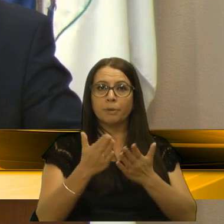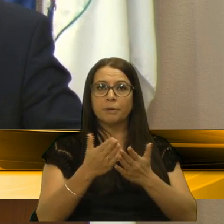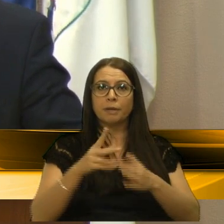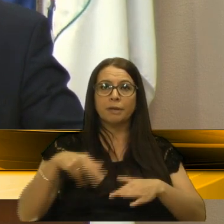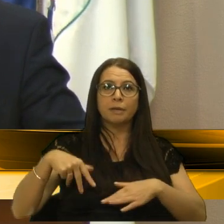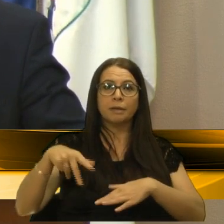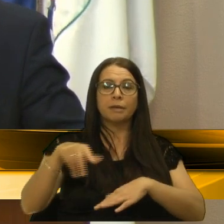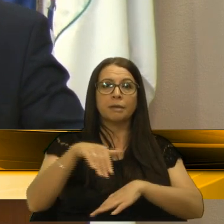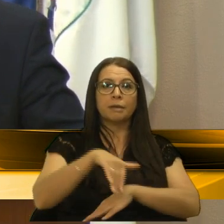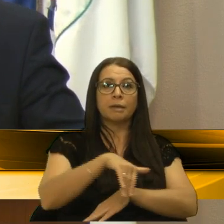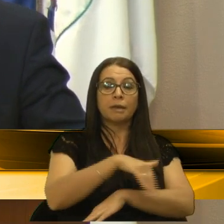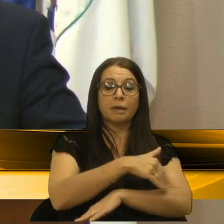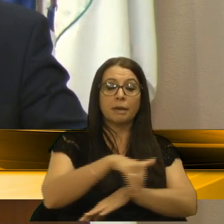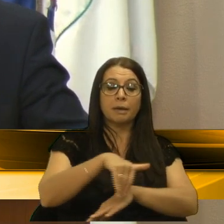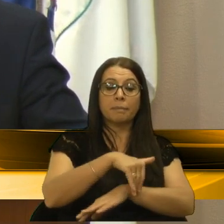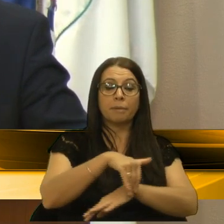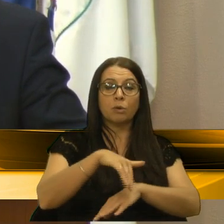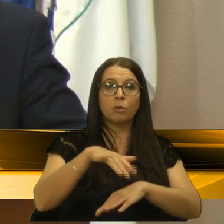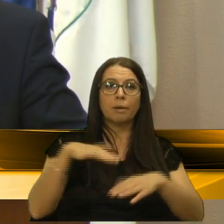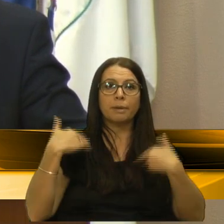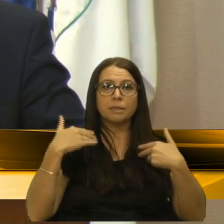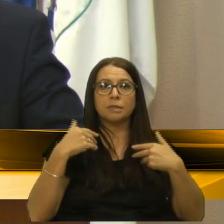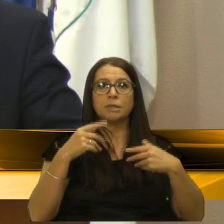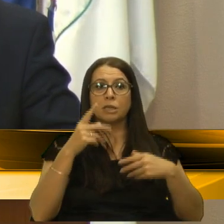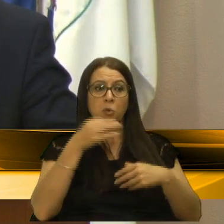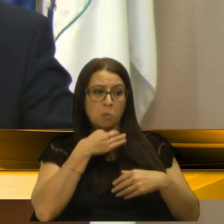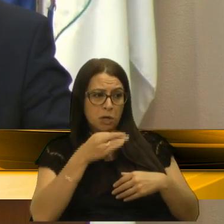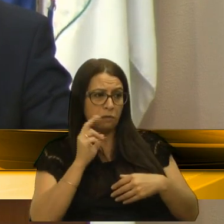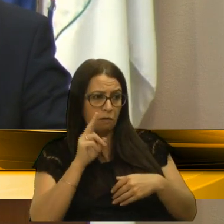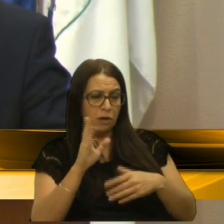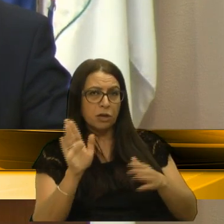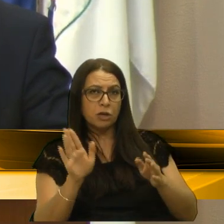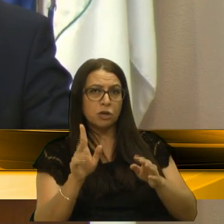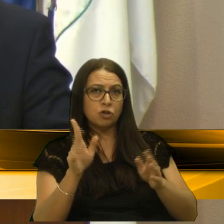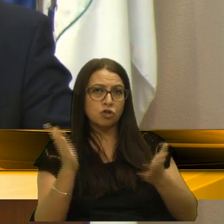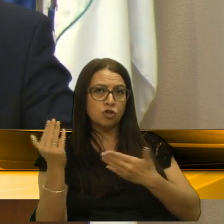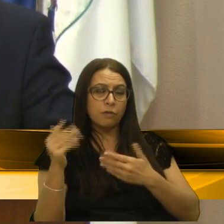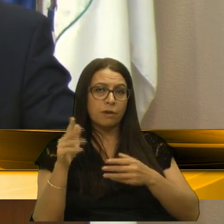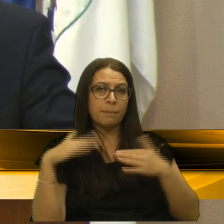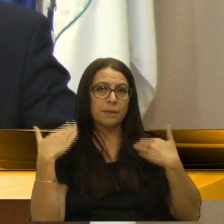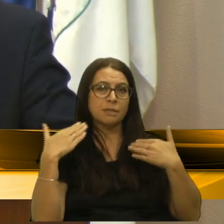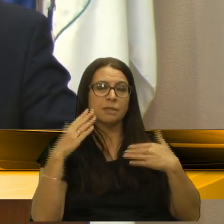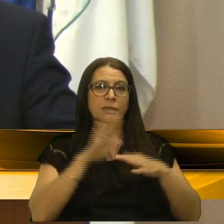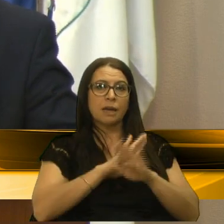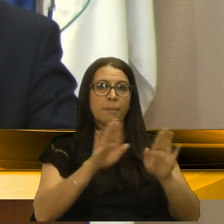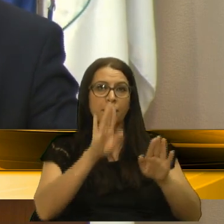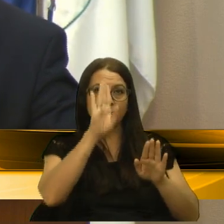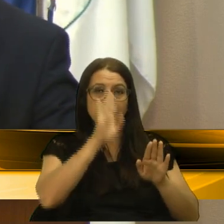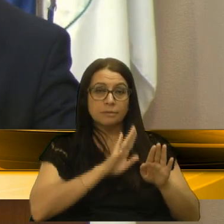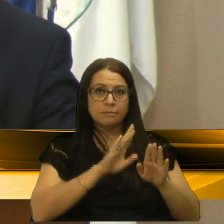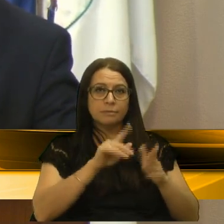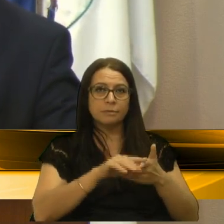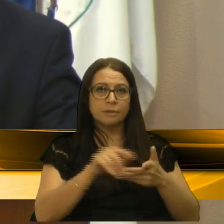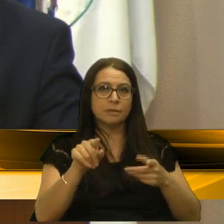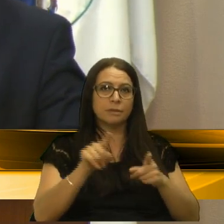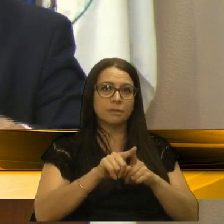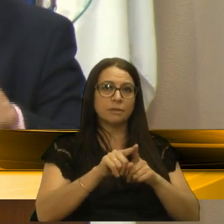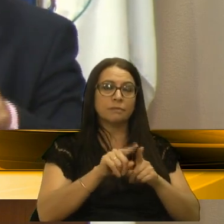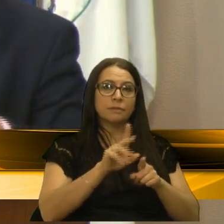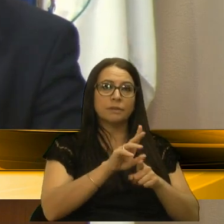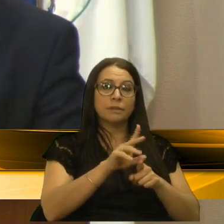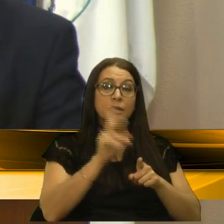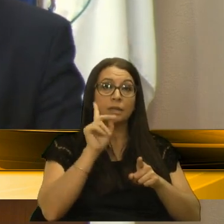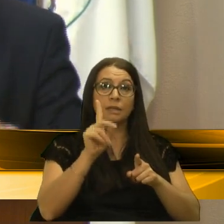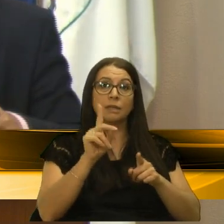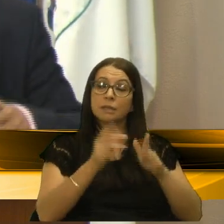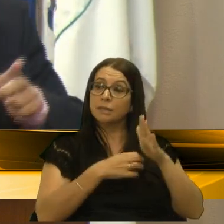no centro. É horrível ver jovem carente passeando no Parque dos Macaquinhos. Tem que acabar com a gratuidade. E aí tem mais. As